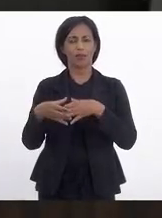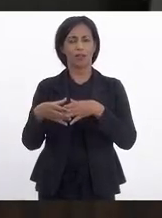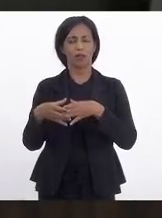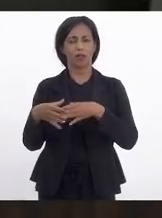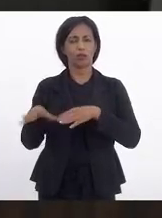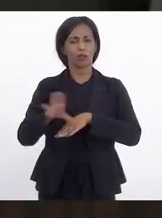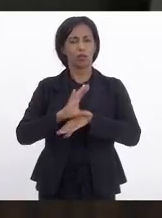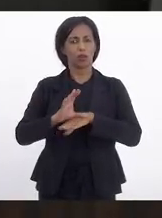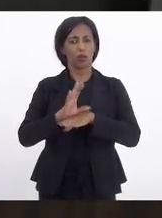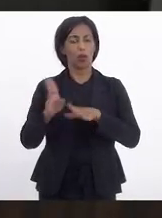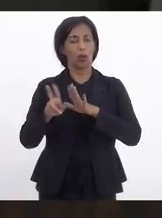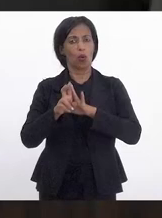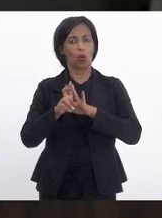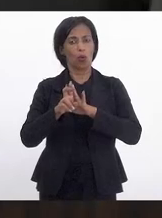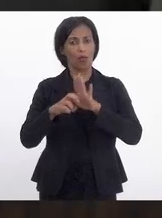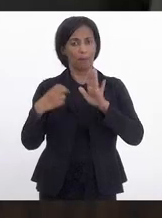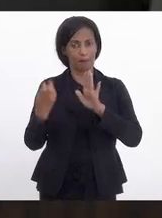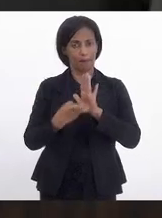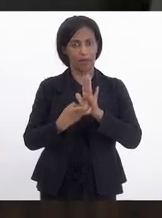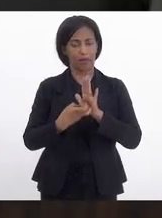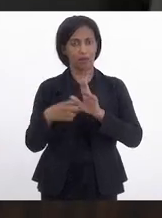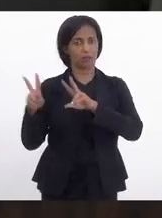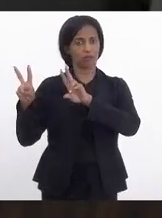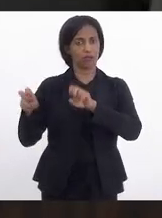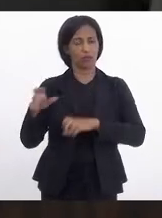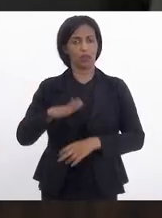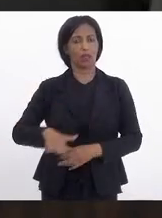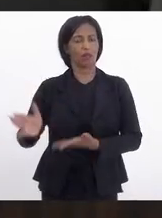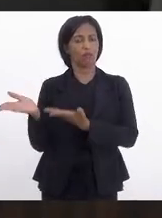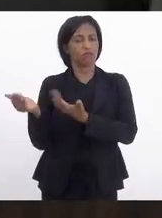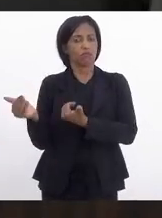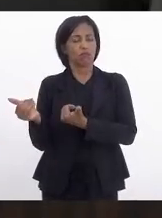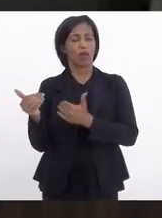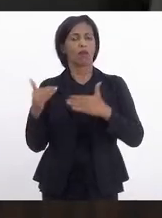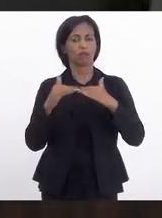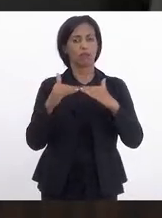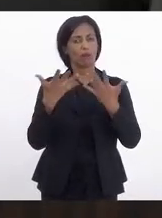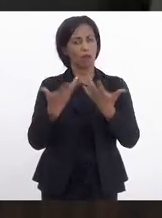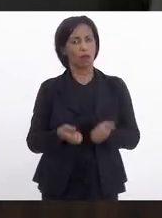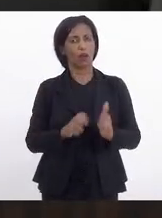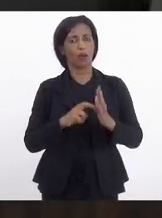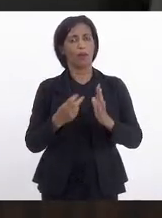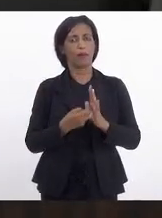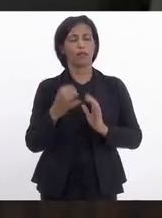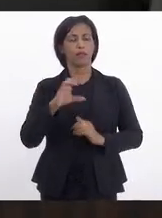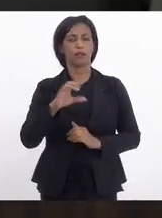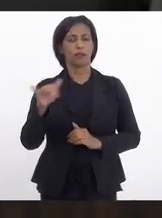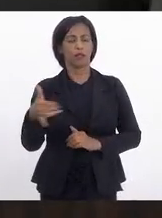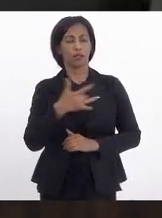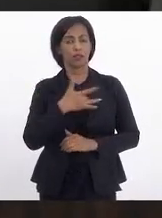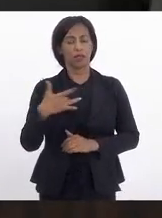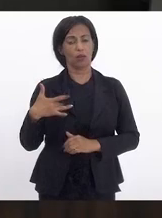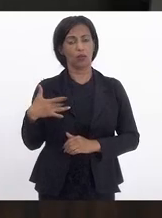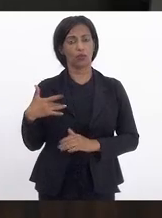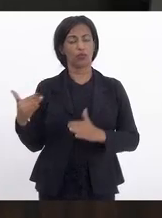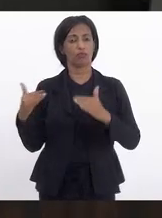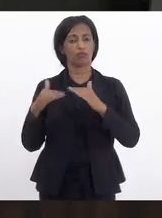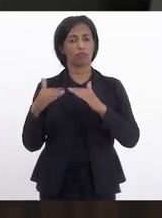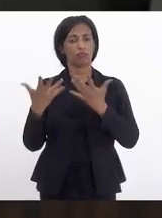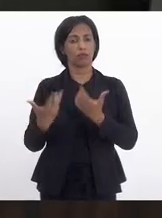concessão pela condicionalidade com emendas de assuntos tá querendo adolescente do Idoso favorável com as emendas da ccj de saúde